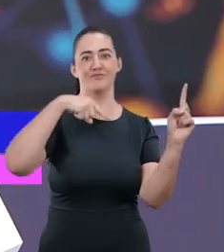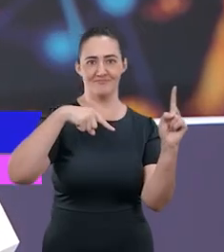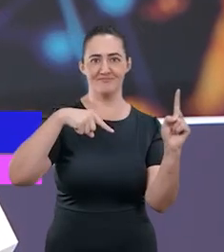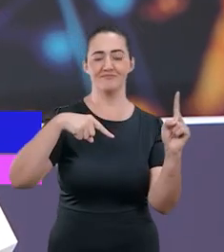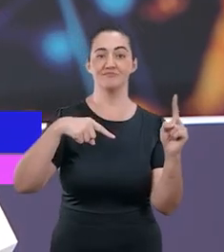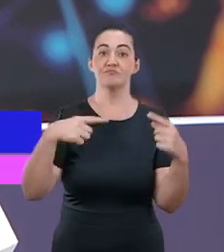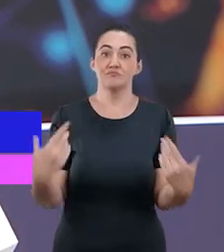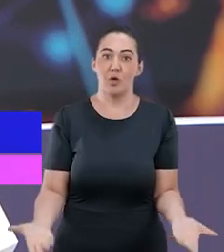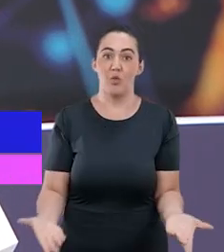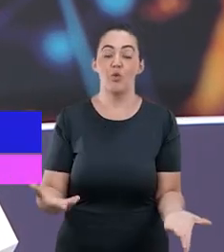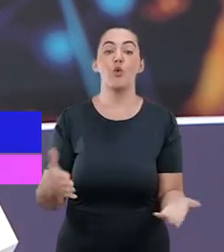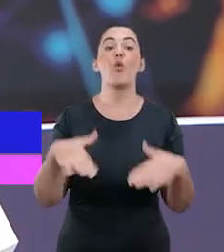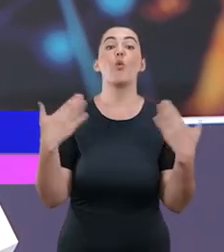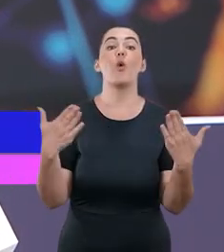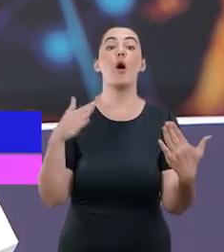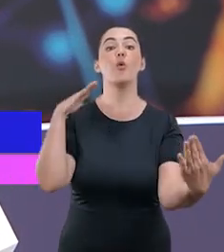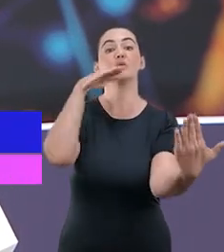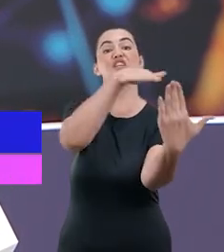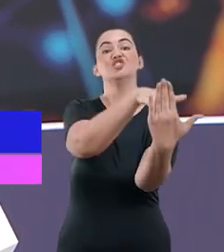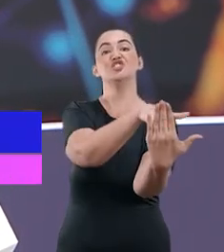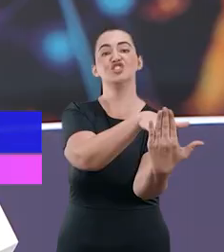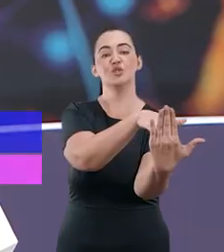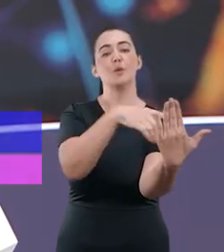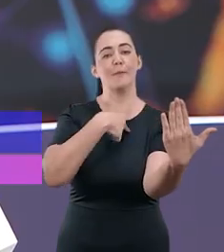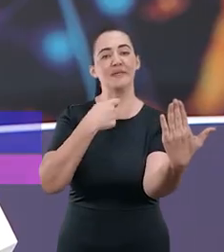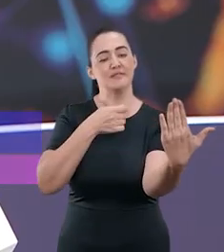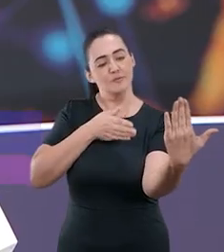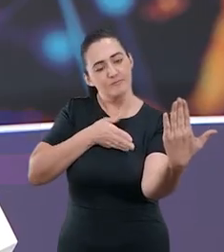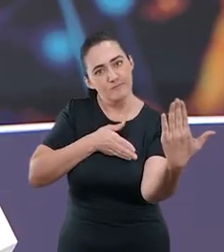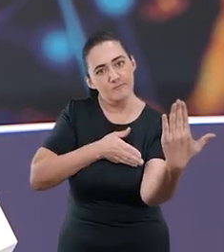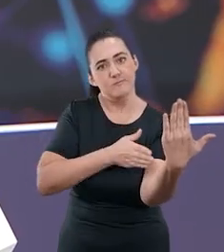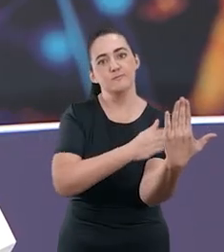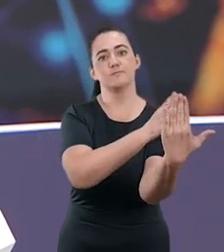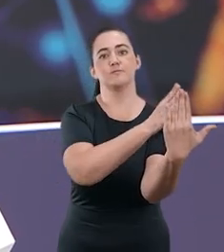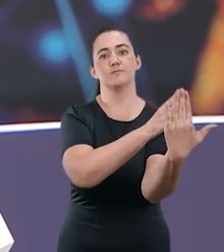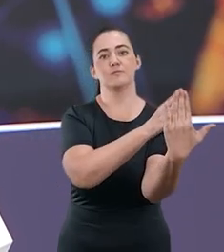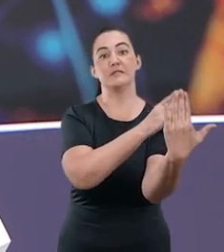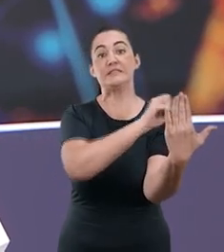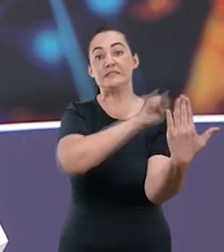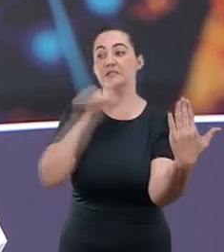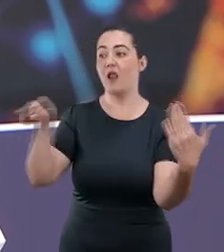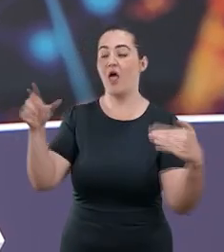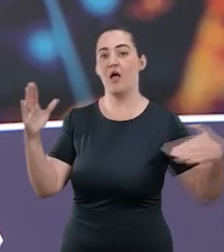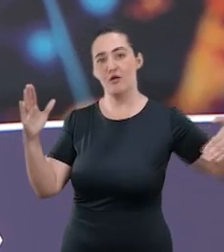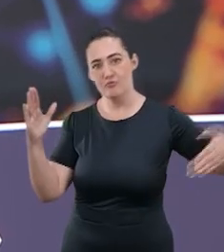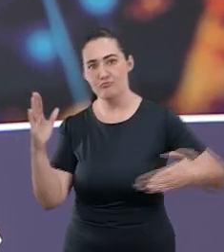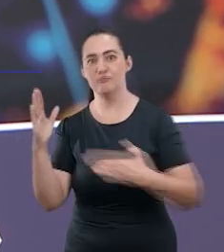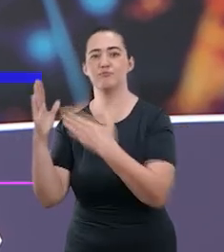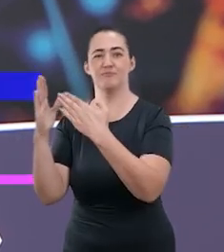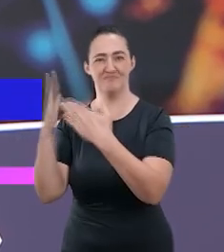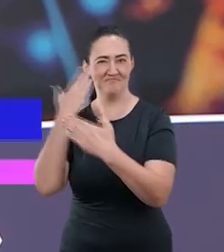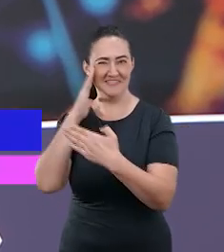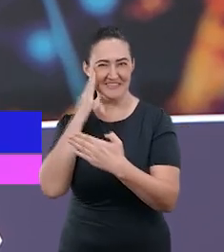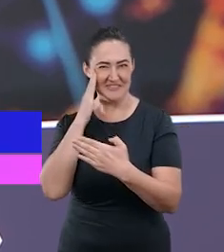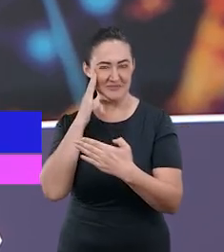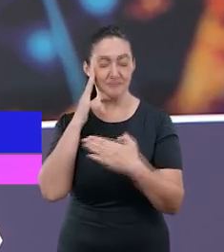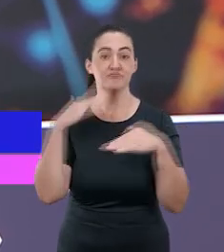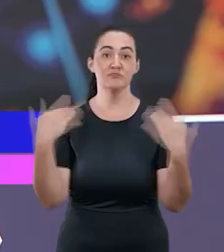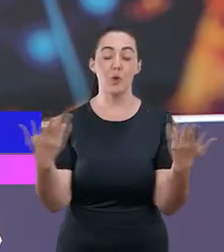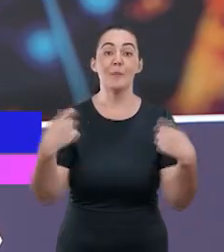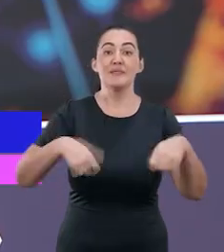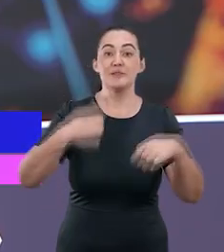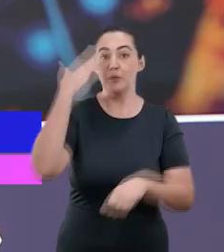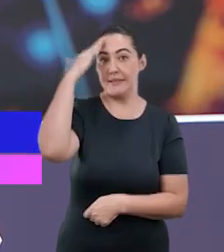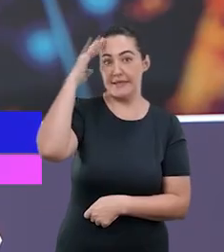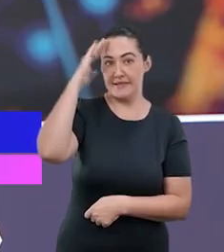você precisa caminhar rumo à verdade. Você precisa entender que a placa da